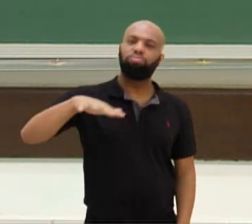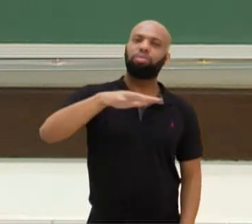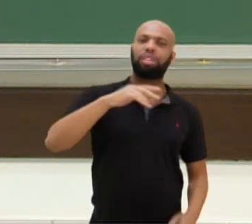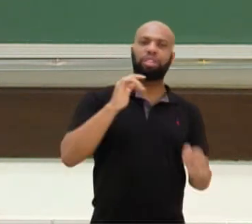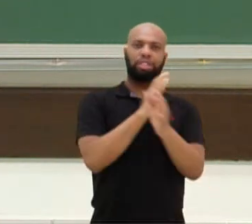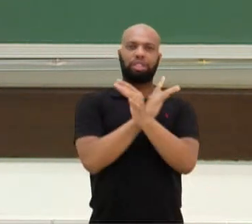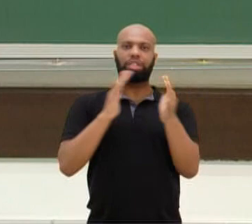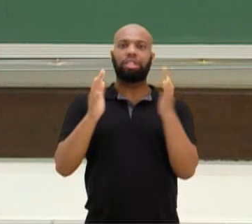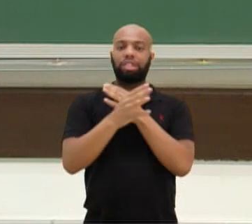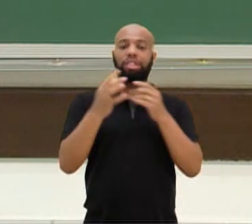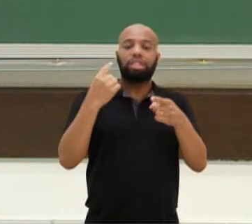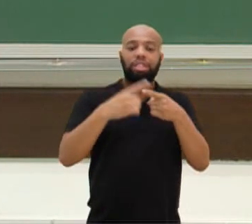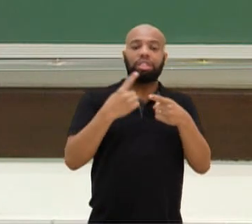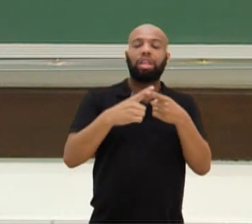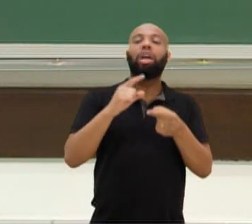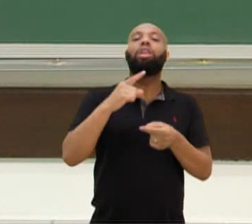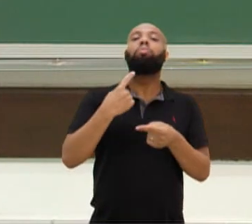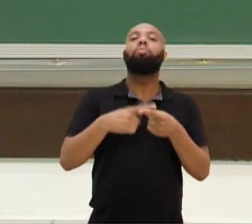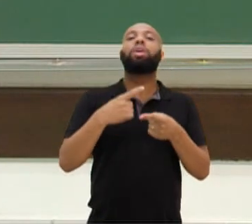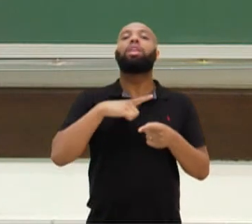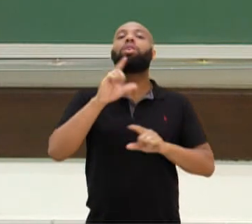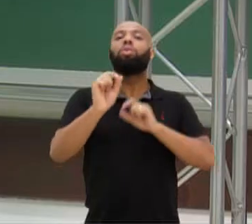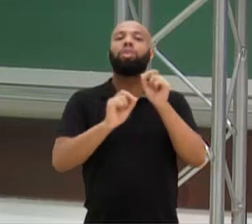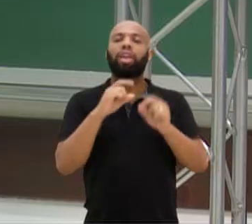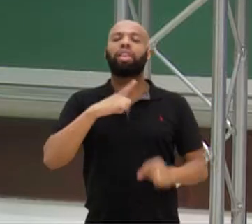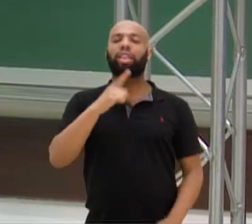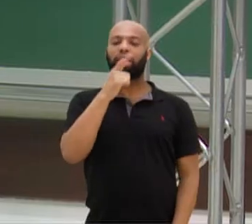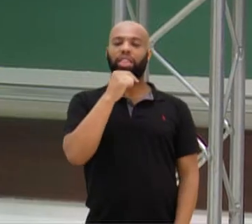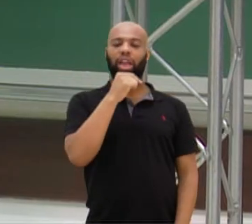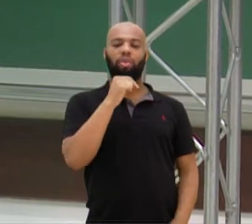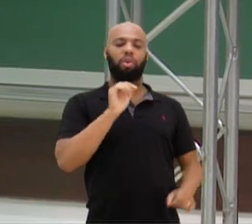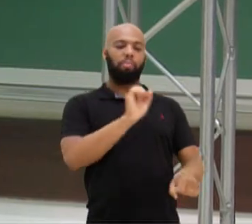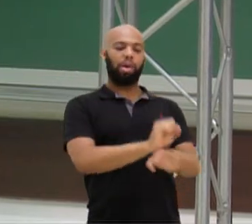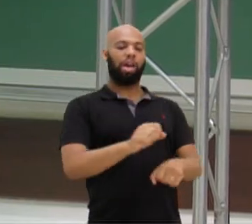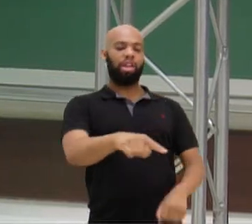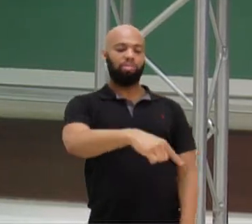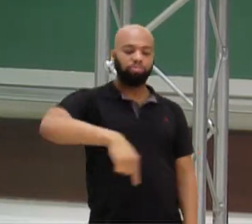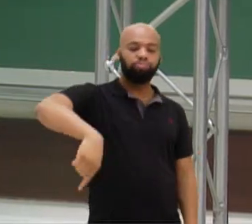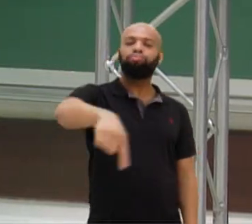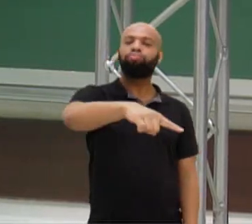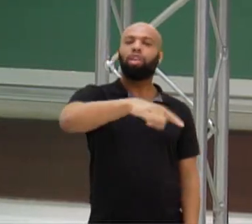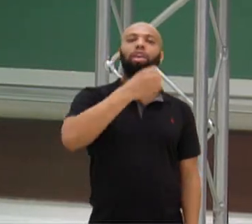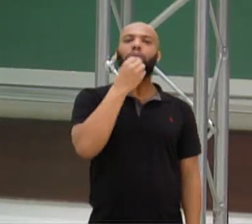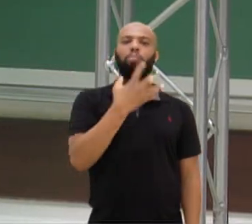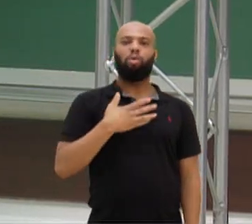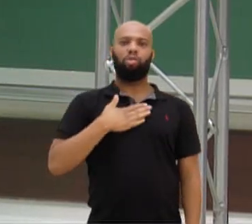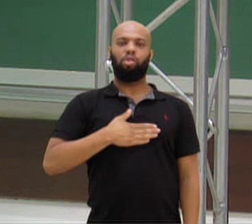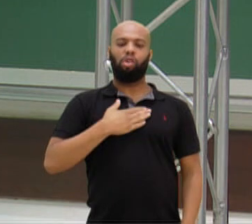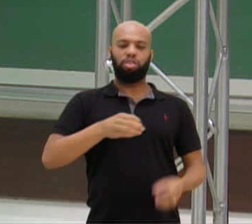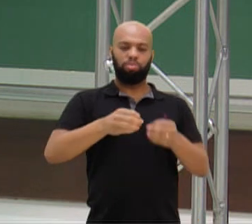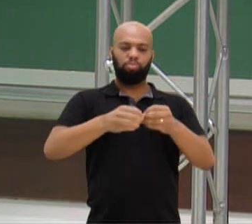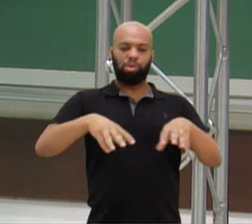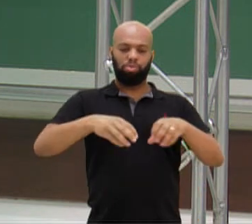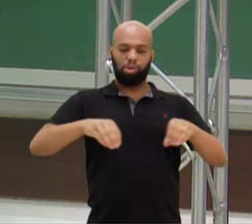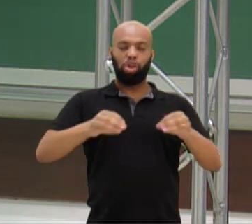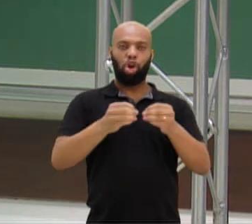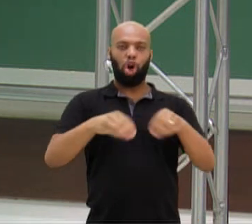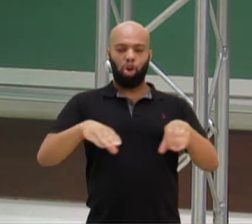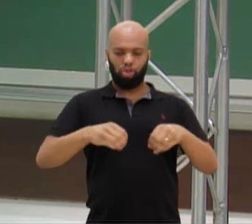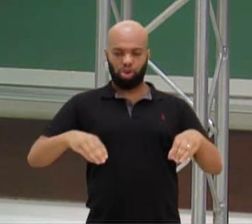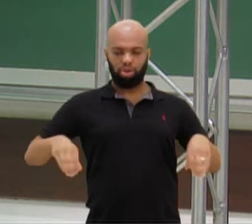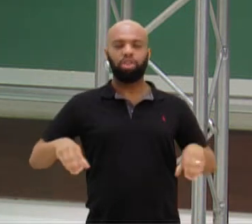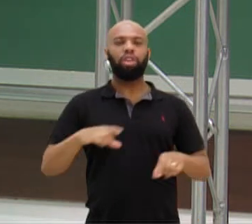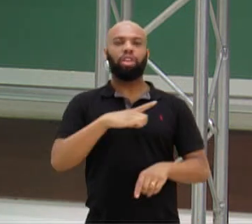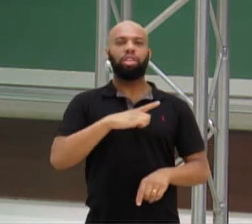por quê? O que tem no ambiente urbano? Bastante água parada, né? Que é um local ideal para a reprodução desse animal.